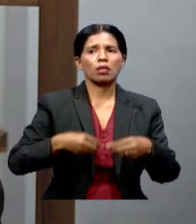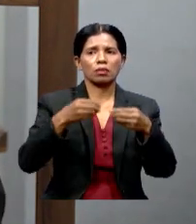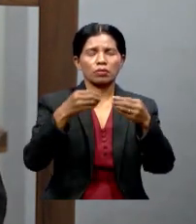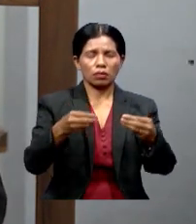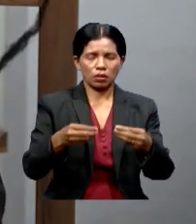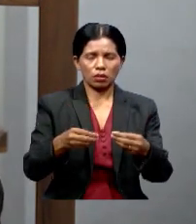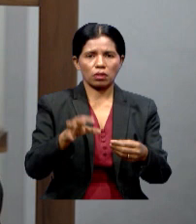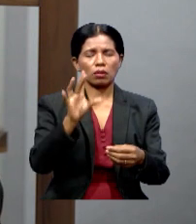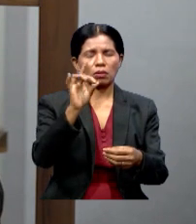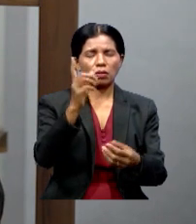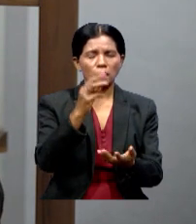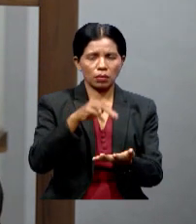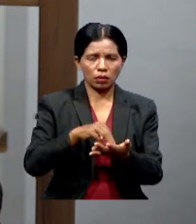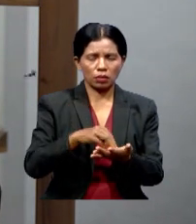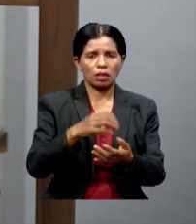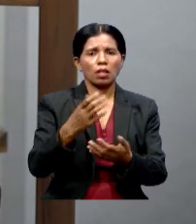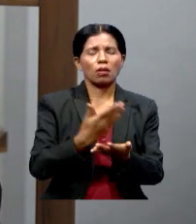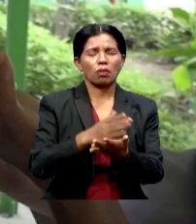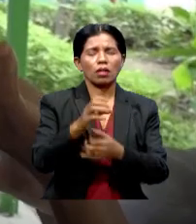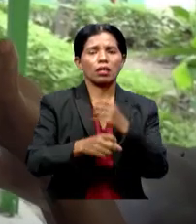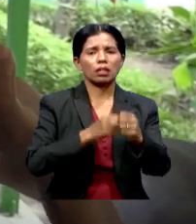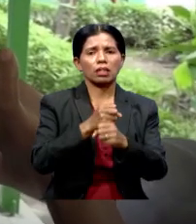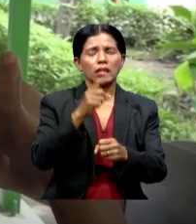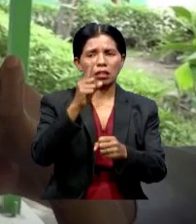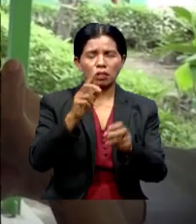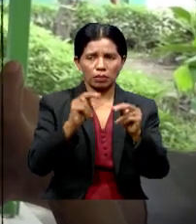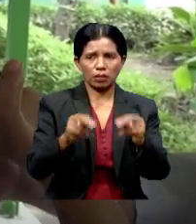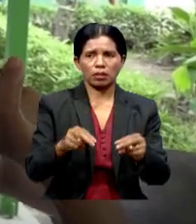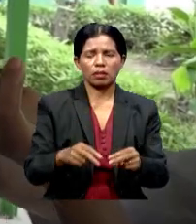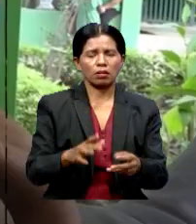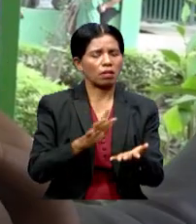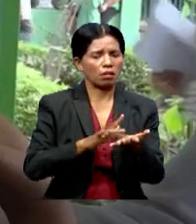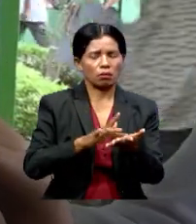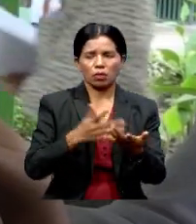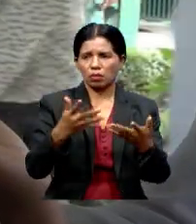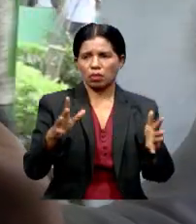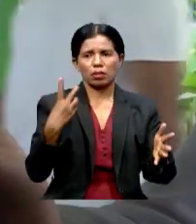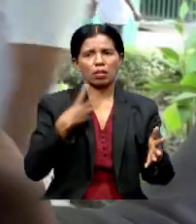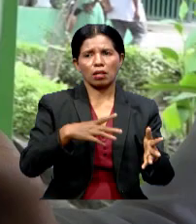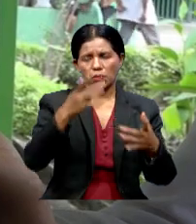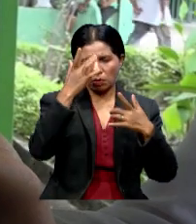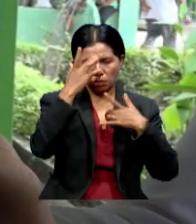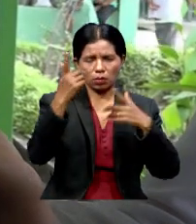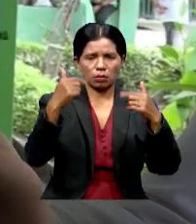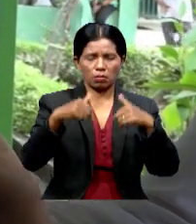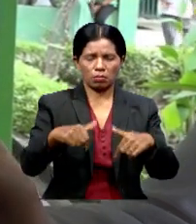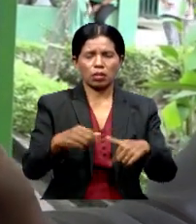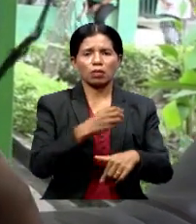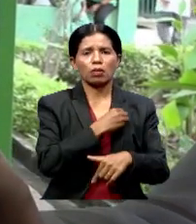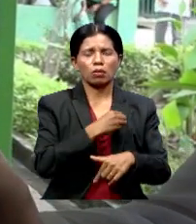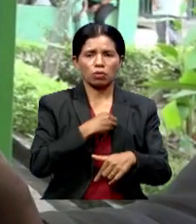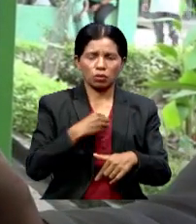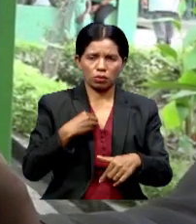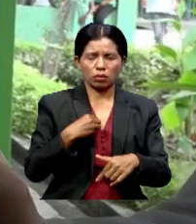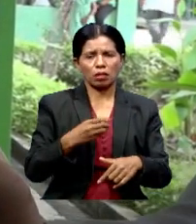compras batinang ida nian tuiro ni ita ne precisa. Ay muro kalaya. Amiga moras may konsulta. Agora ay muro kalaya